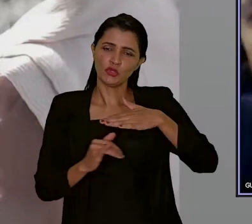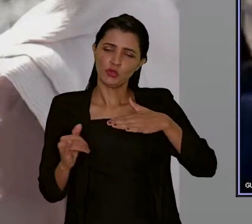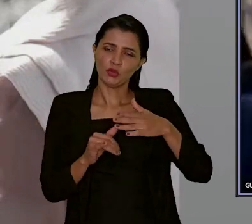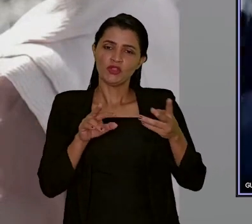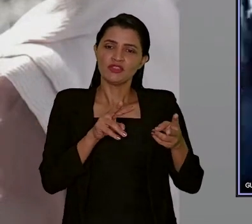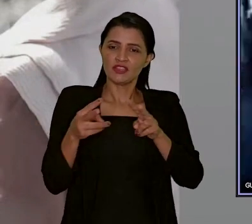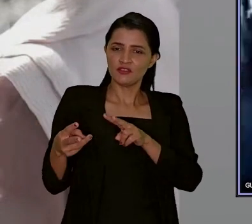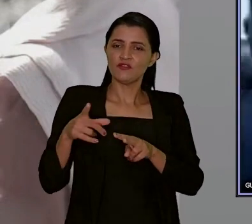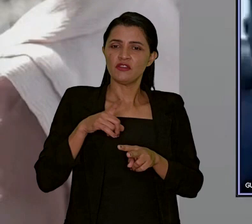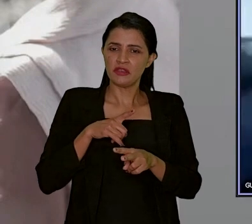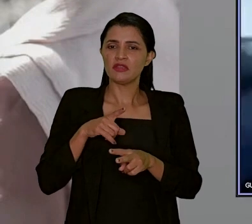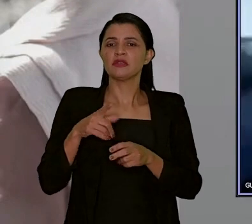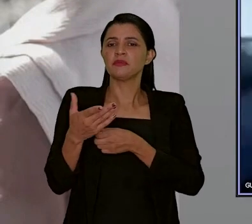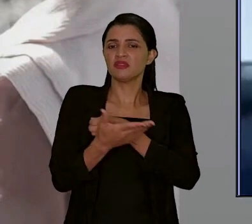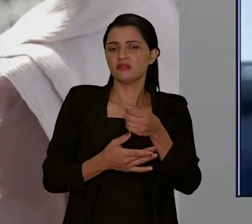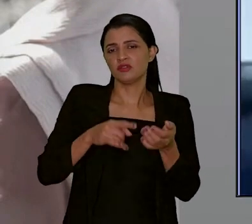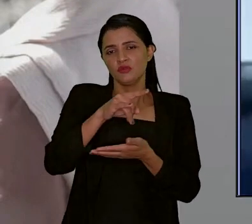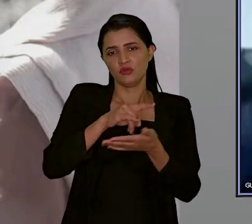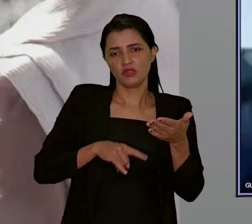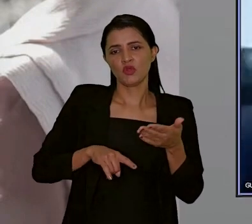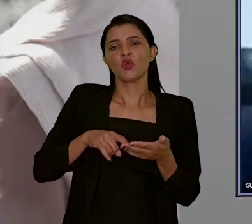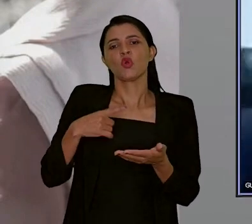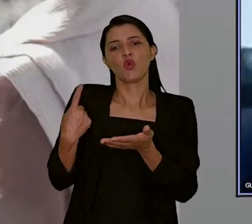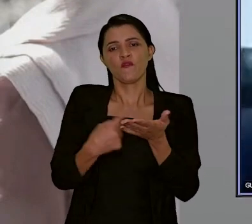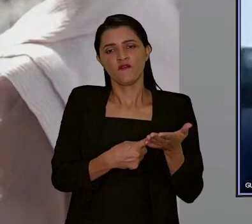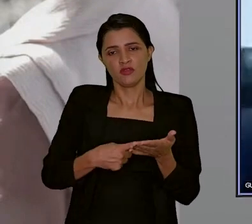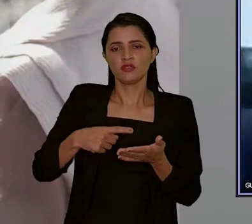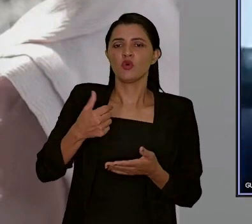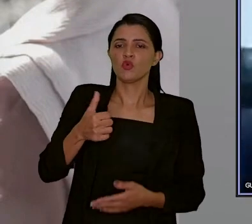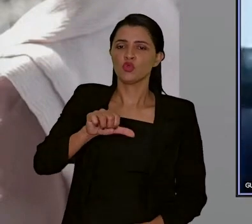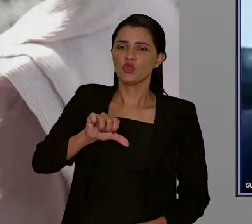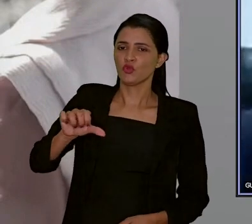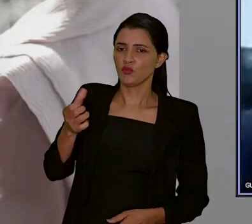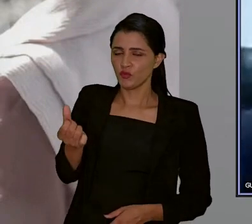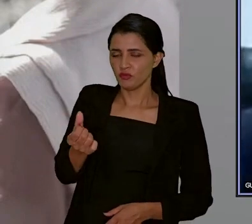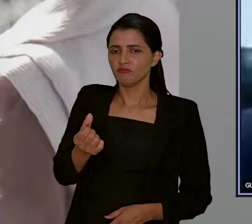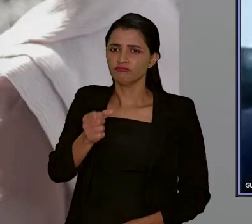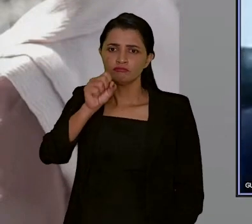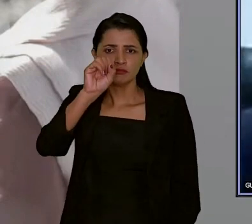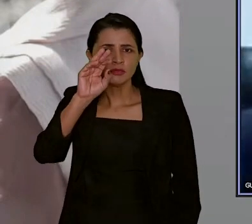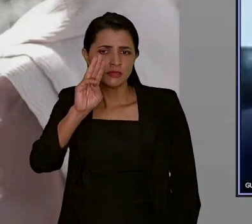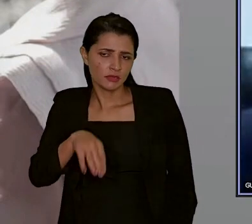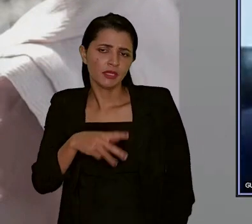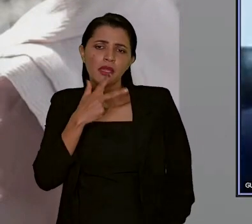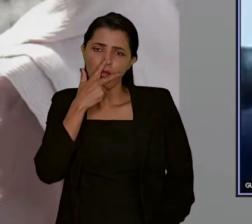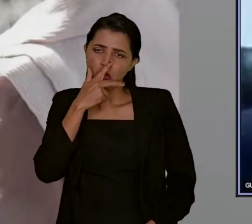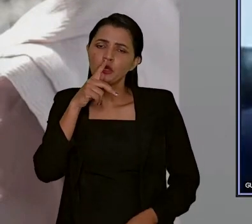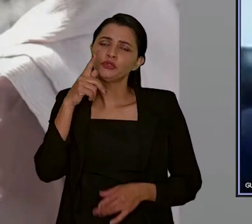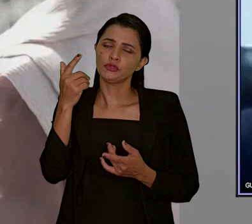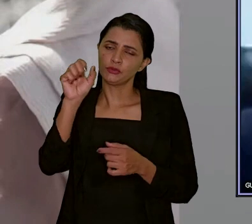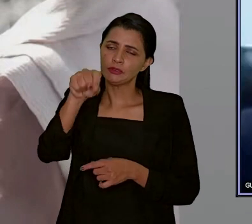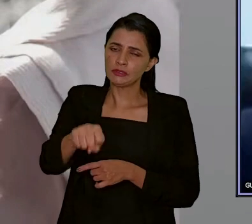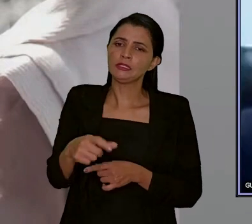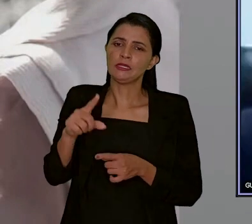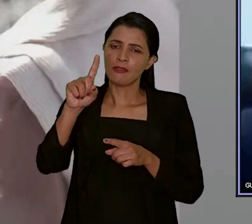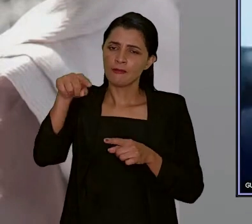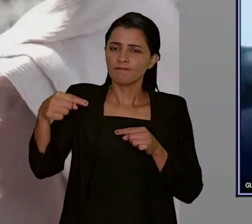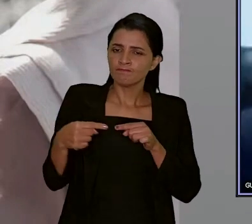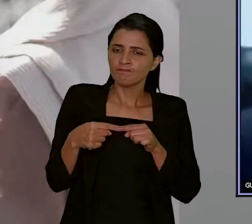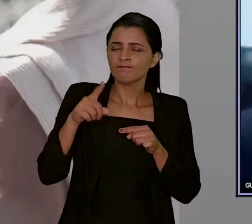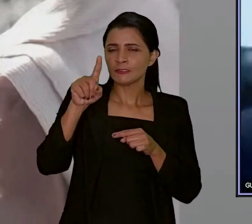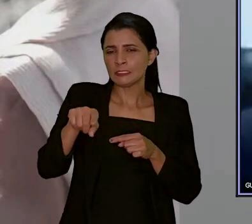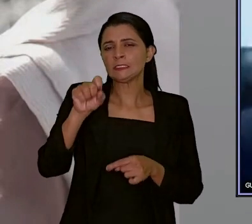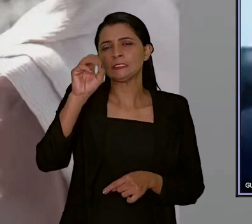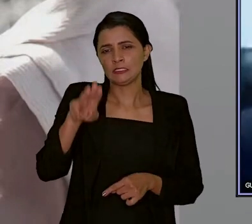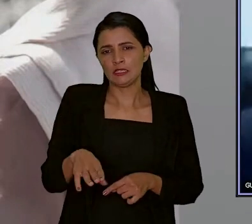de 96. Então, assim, sim, acho, objetivamente, doutor Rodrigo, que sim, vai ser